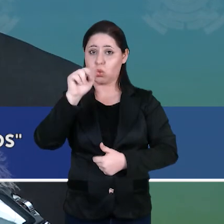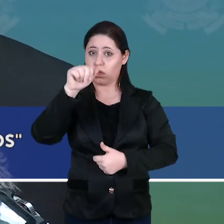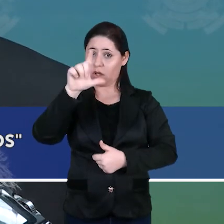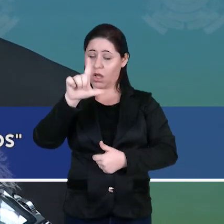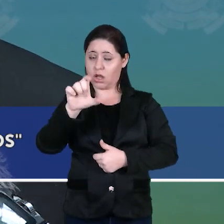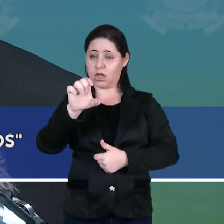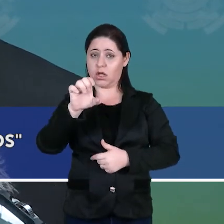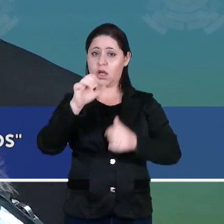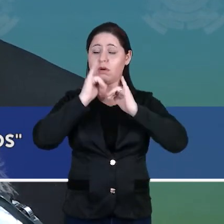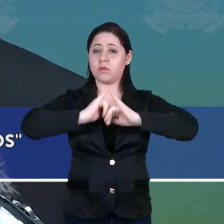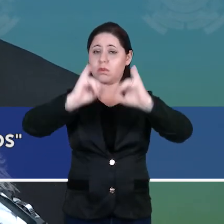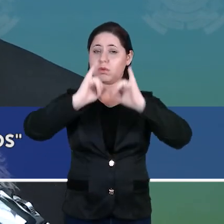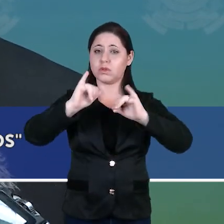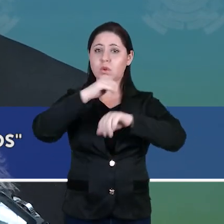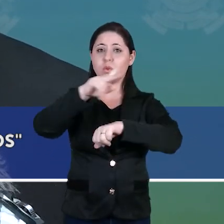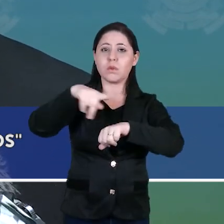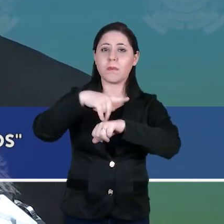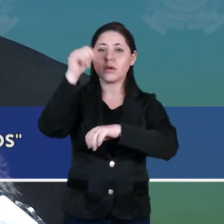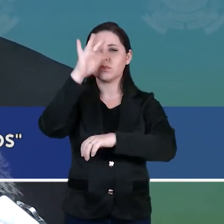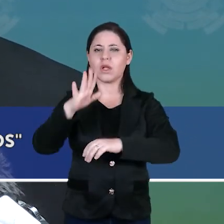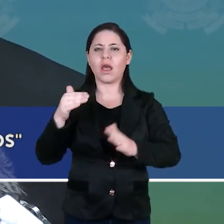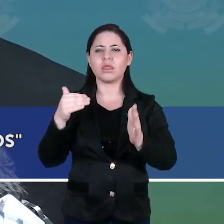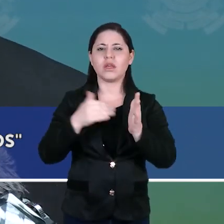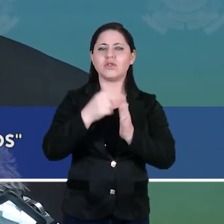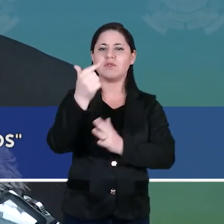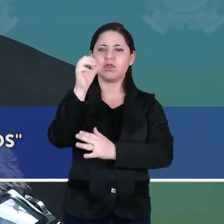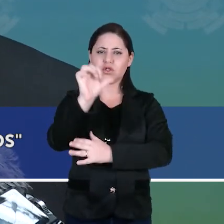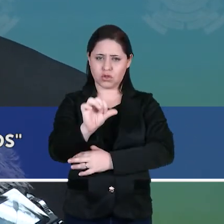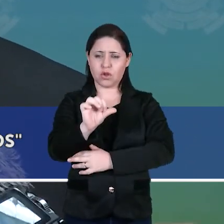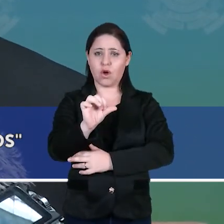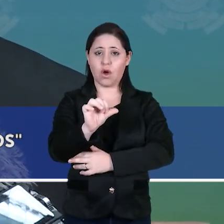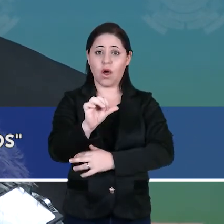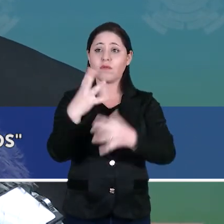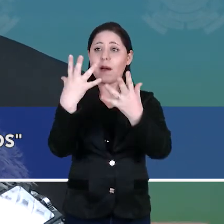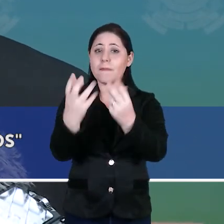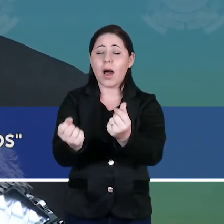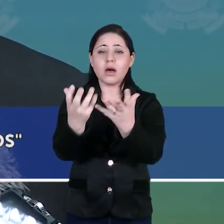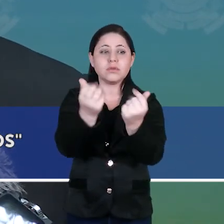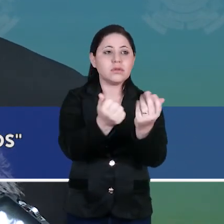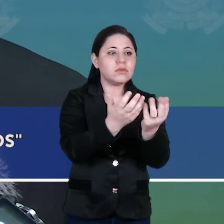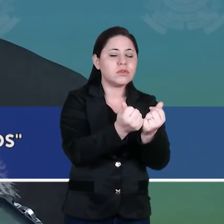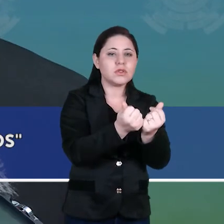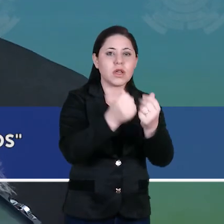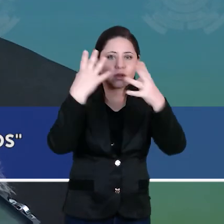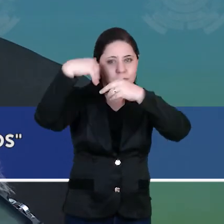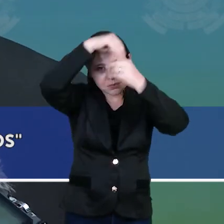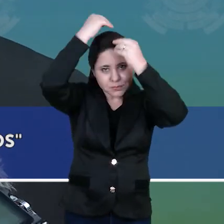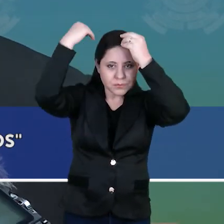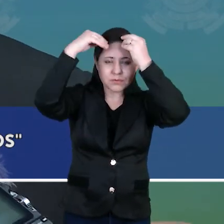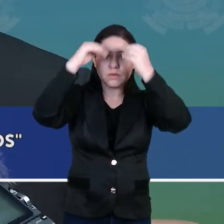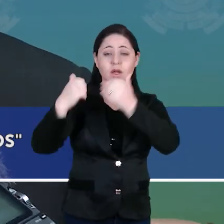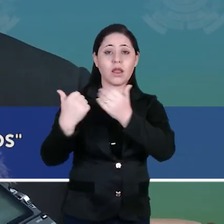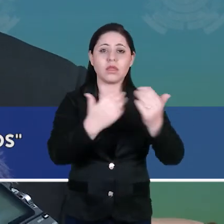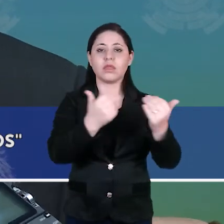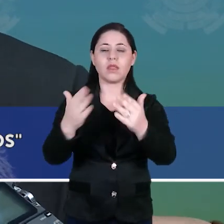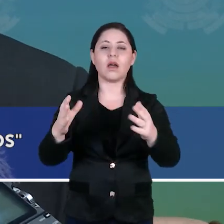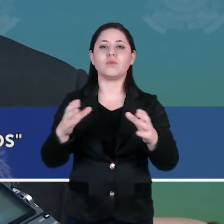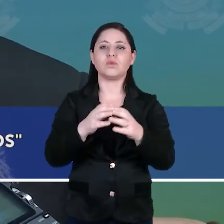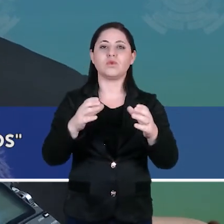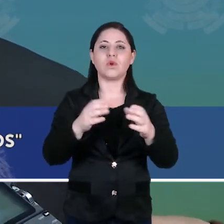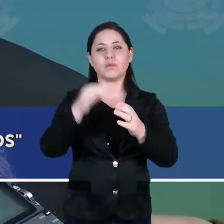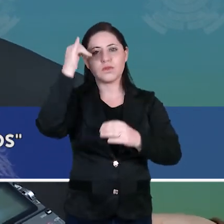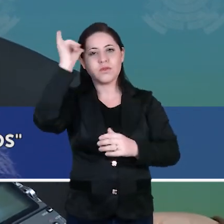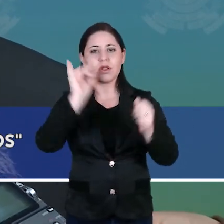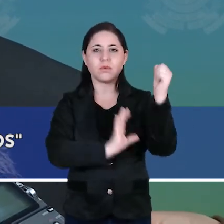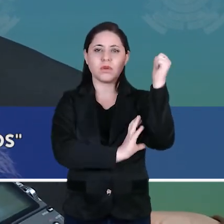enfrentamento. Então nisso a Unali lançou esse em todo o Brasil. Até dia 29 nós estaremos arrecadando esses lenços para depois passarmos